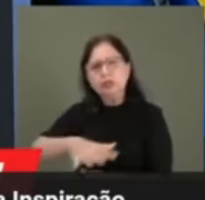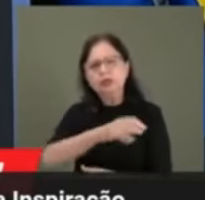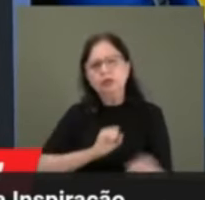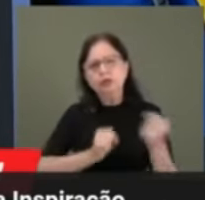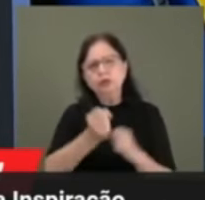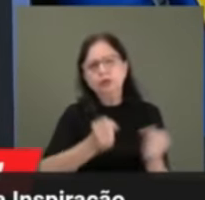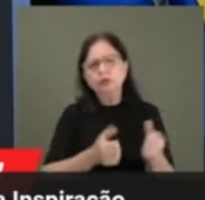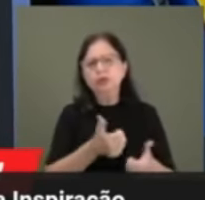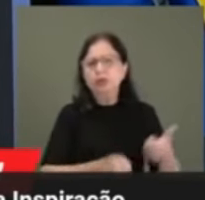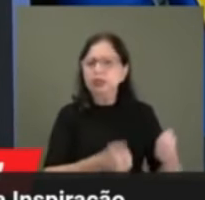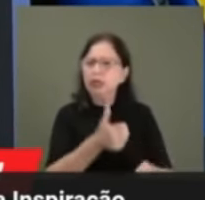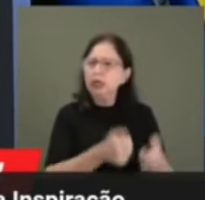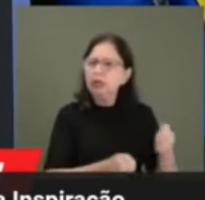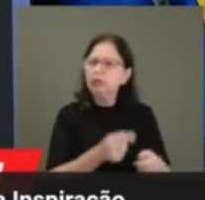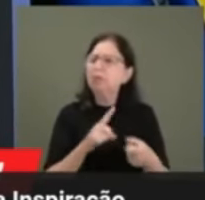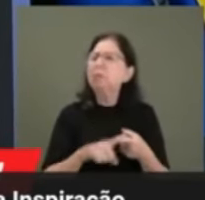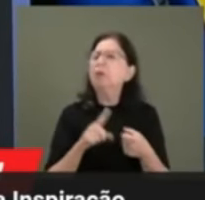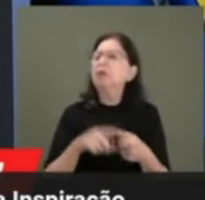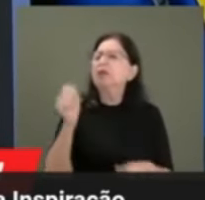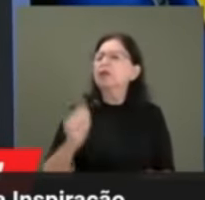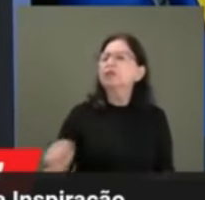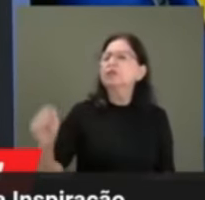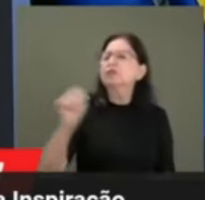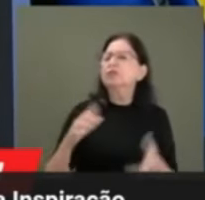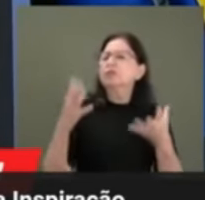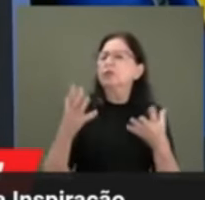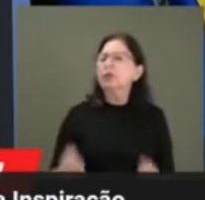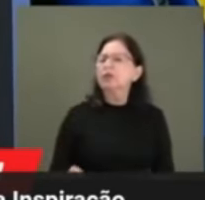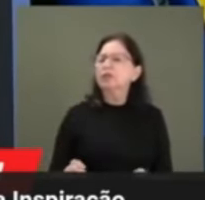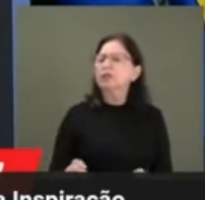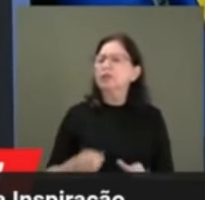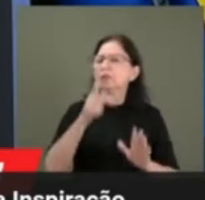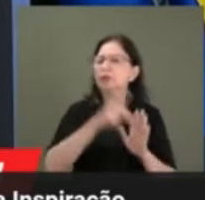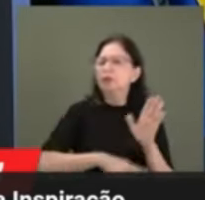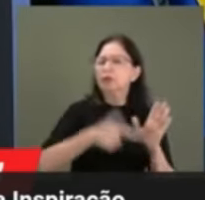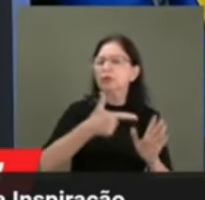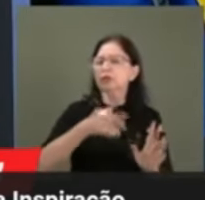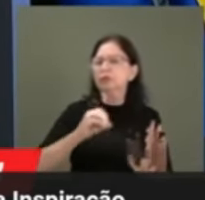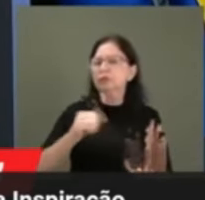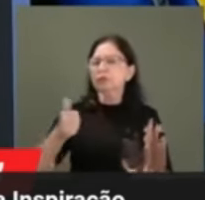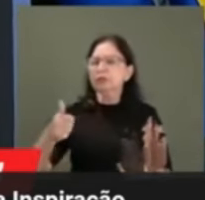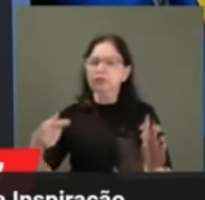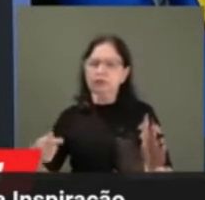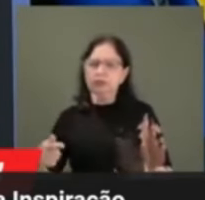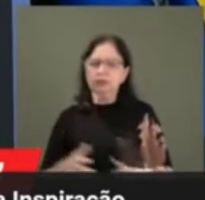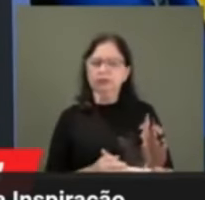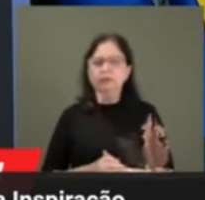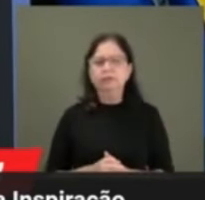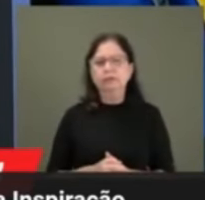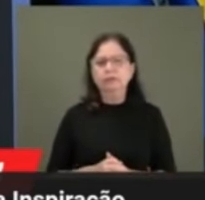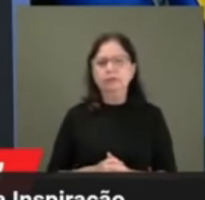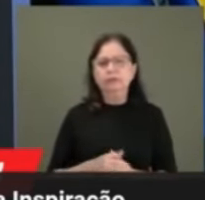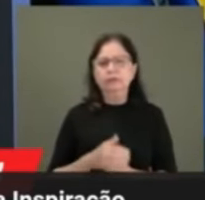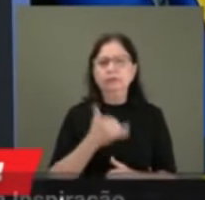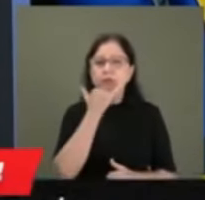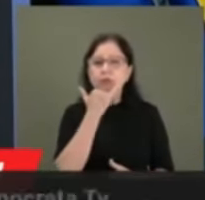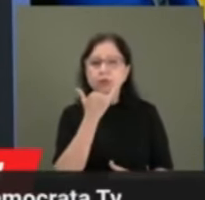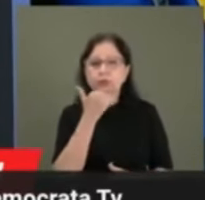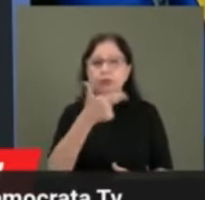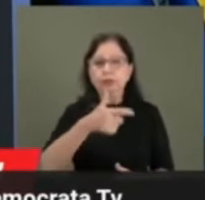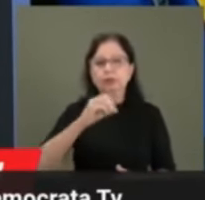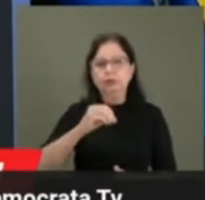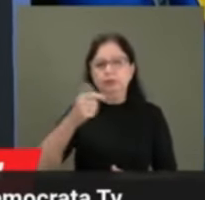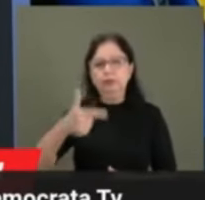associação do setor reconhece valor nesse projeto O que será que está havendo bom imagine então Eh que a gente